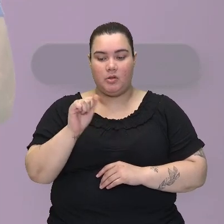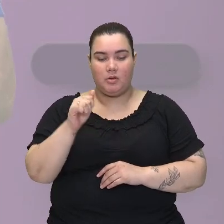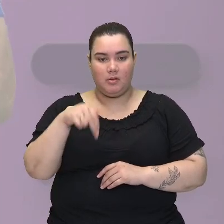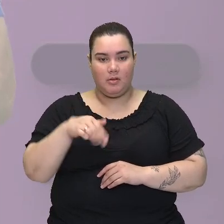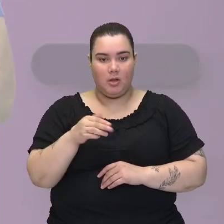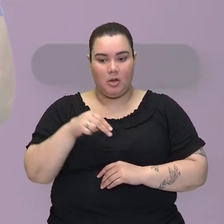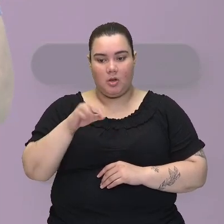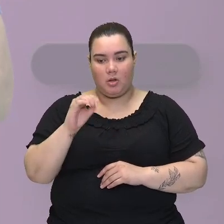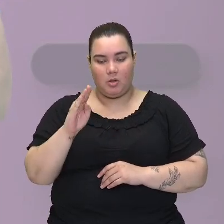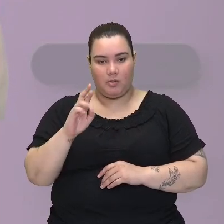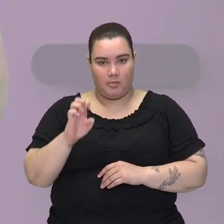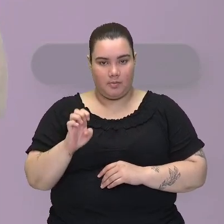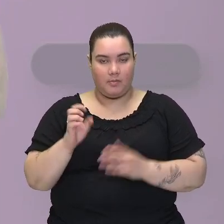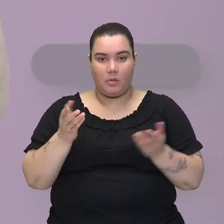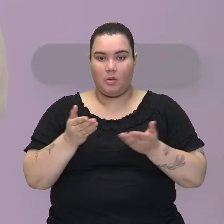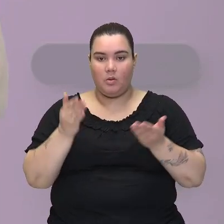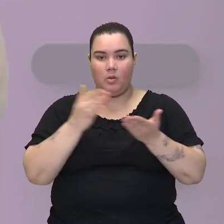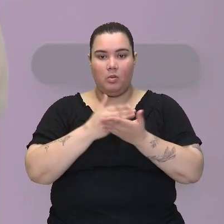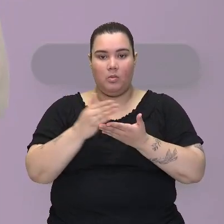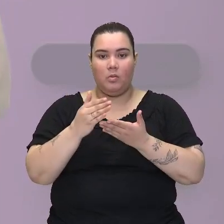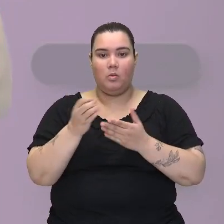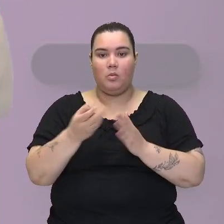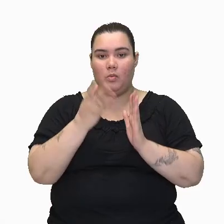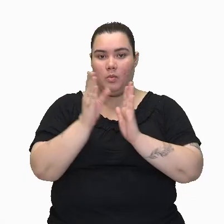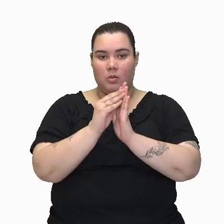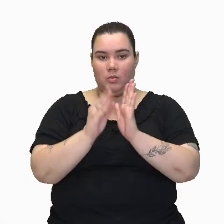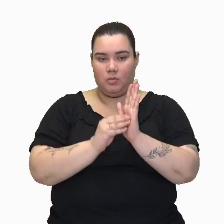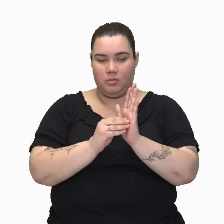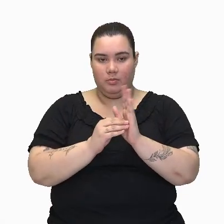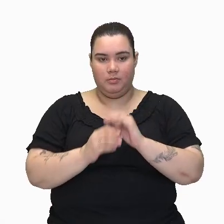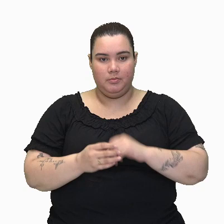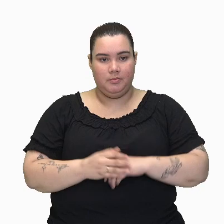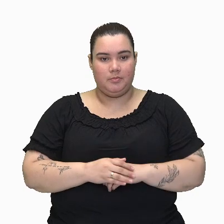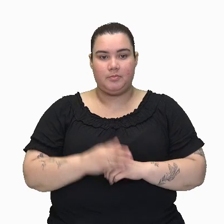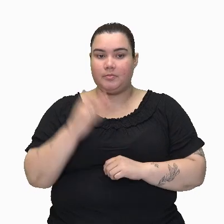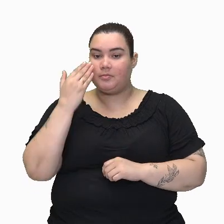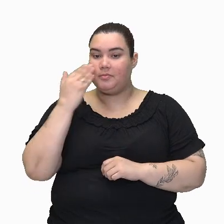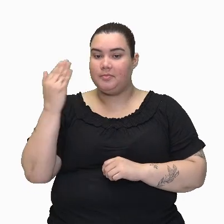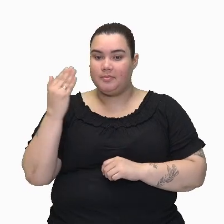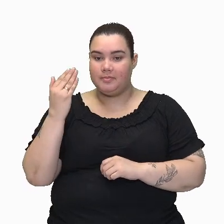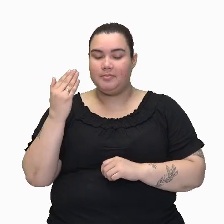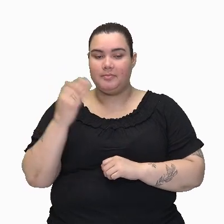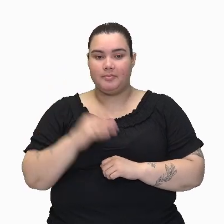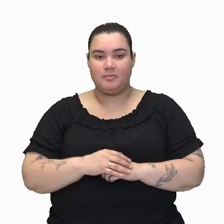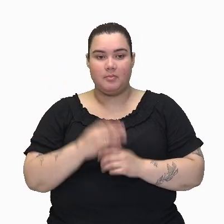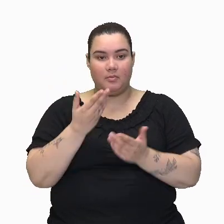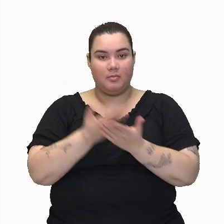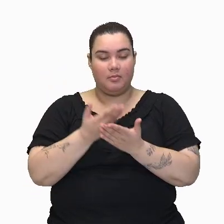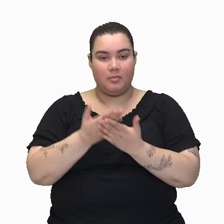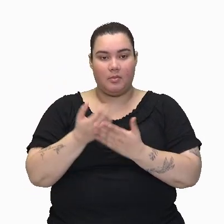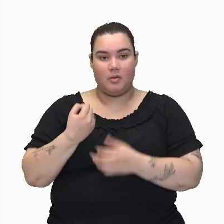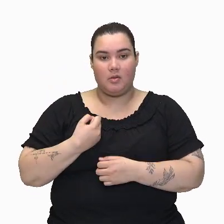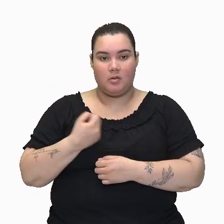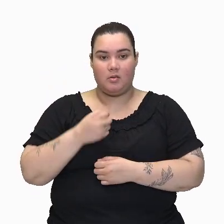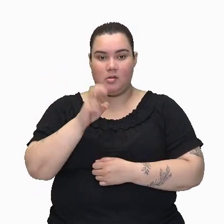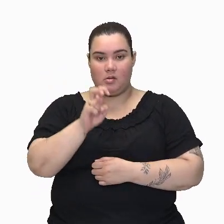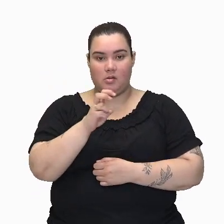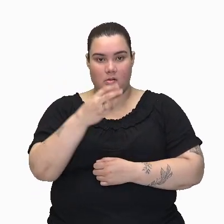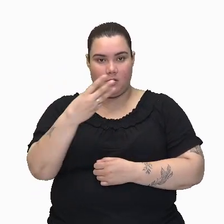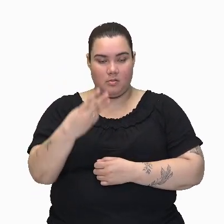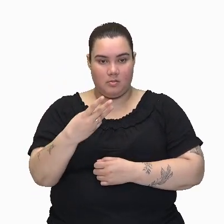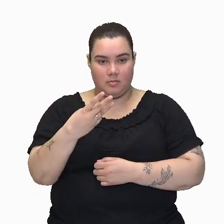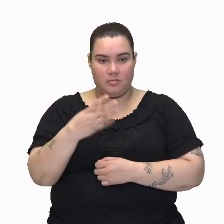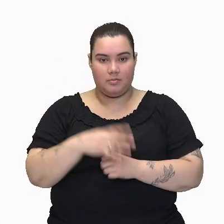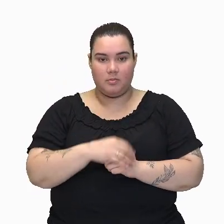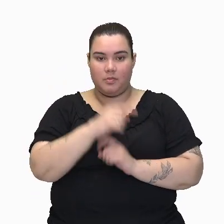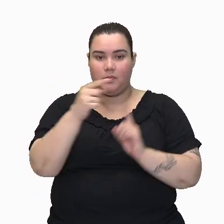nós daremos início ao novo conteúdo. Vamos ver. Aí está, aula de número 53.